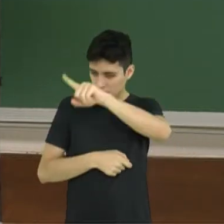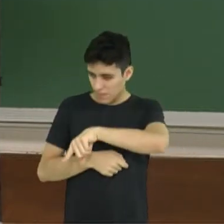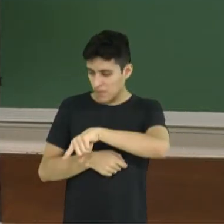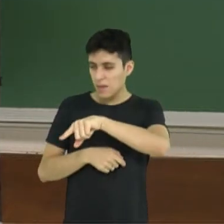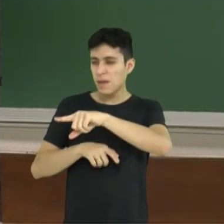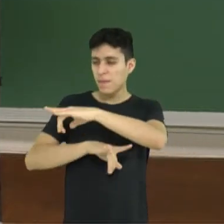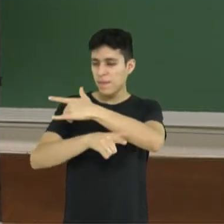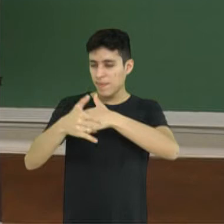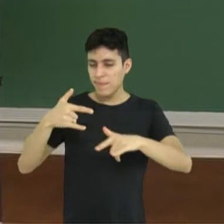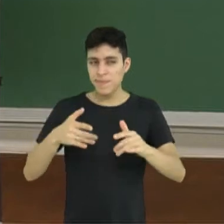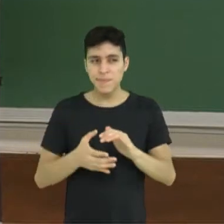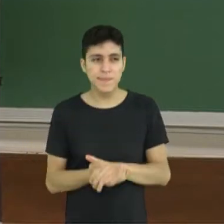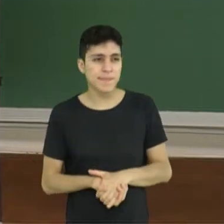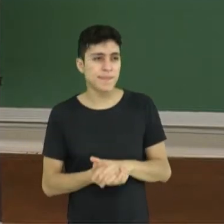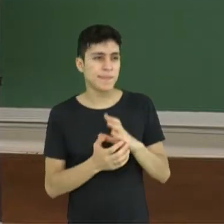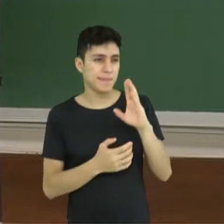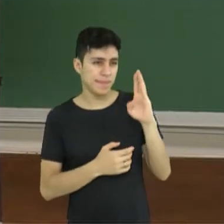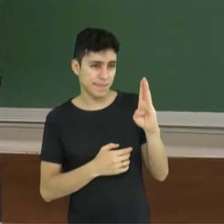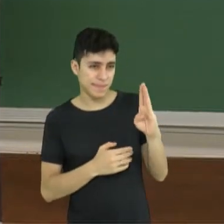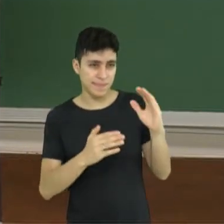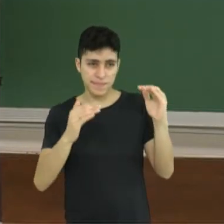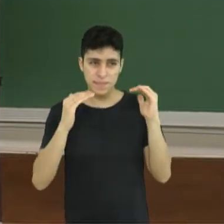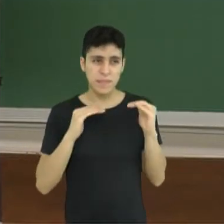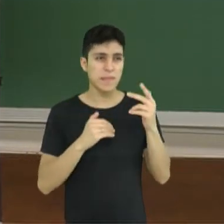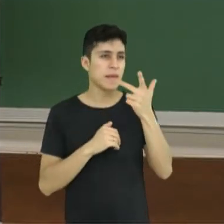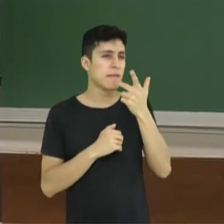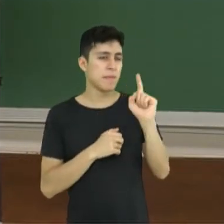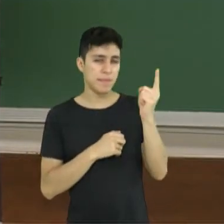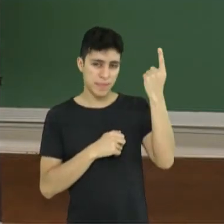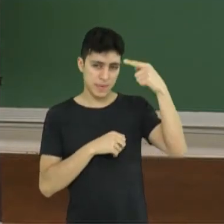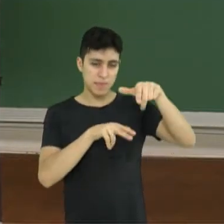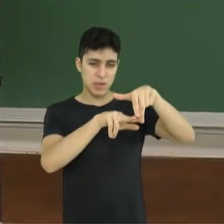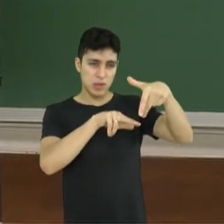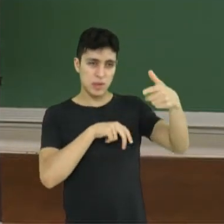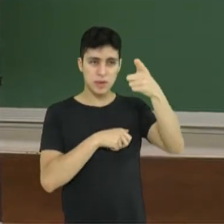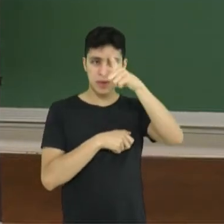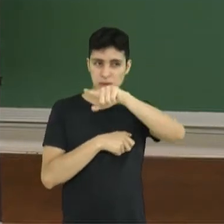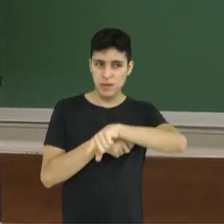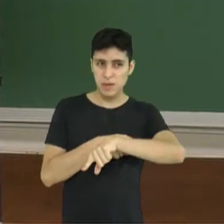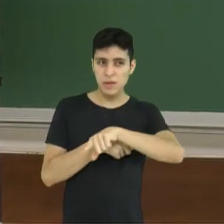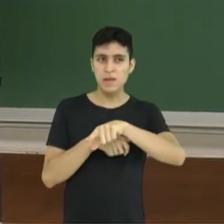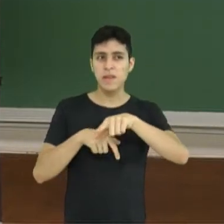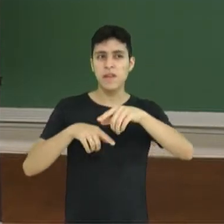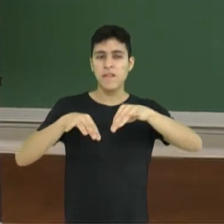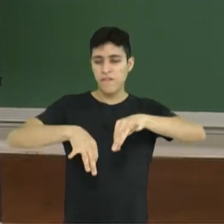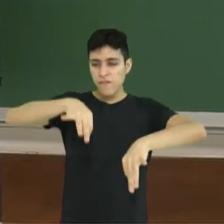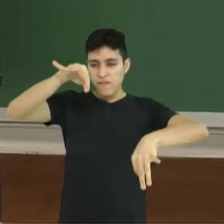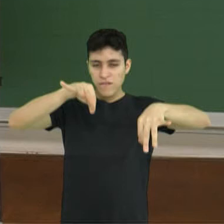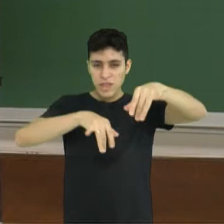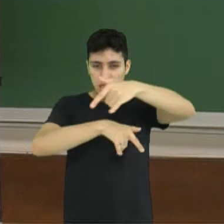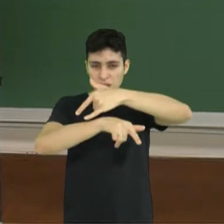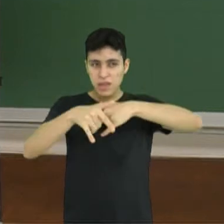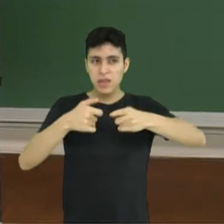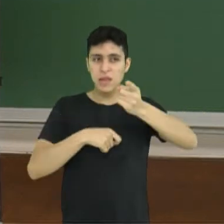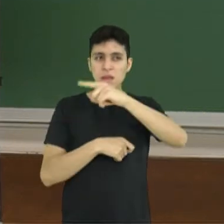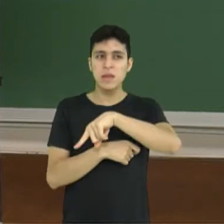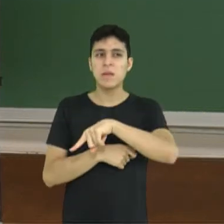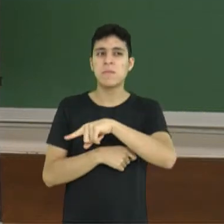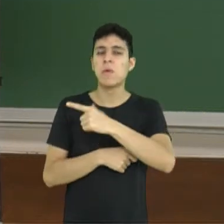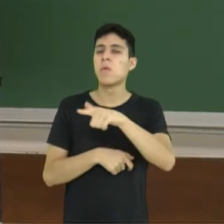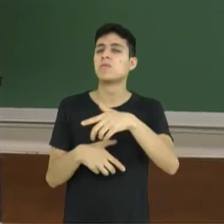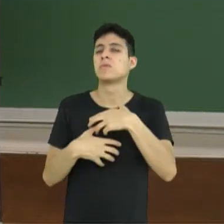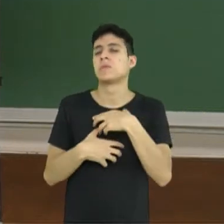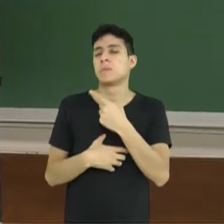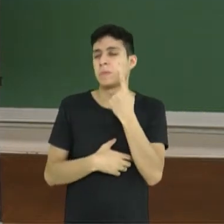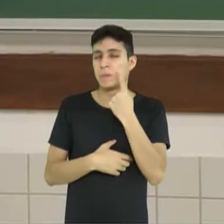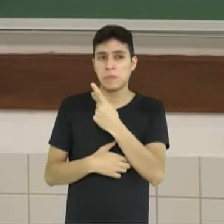é de marionete. E a letra B diz que é sombra, teatro de fio ou bunraku.